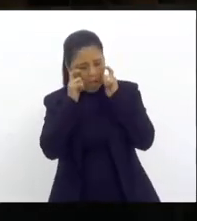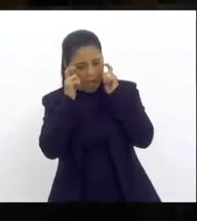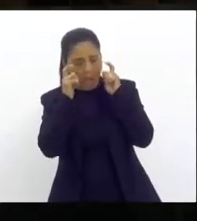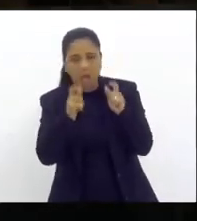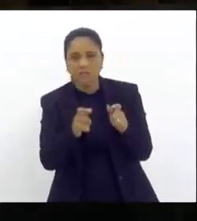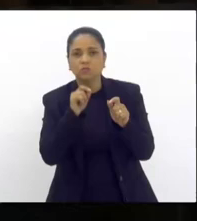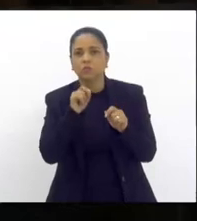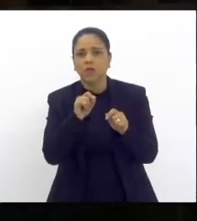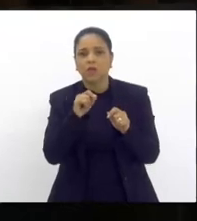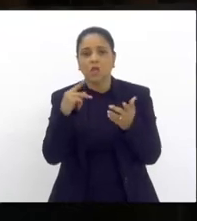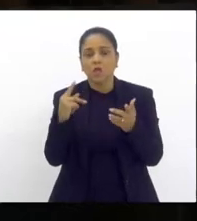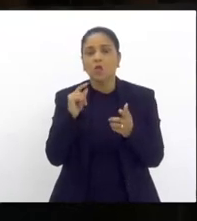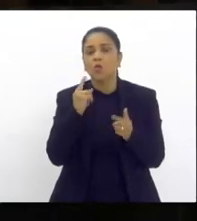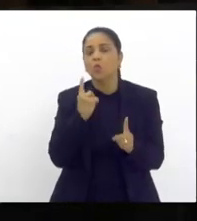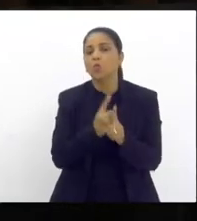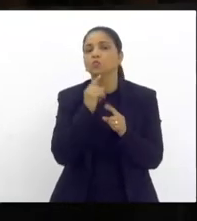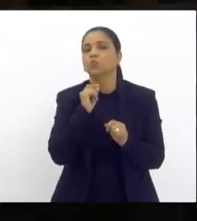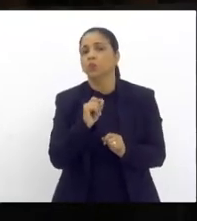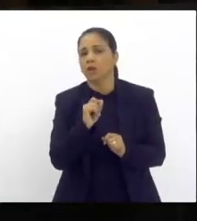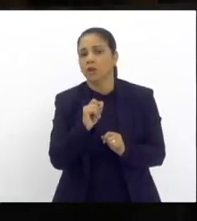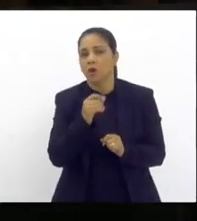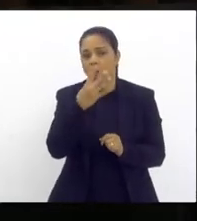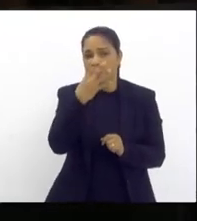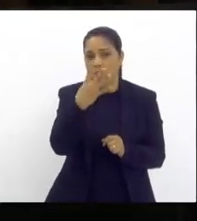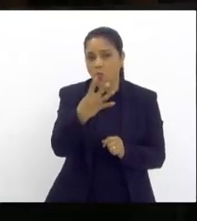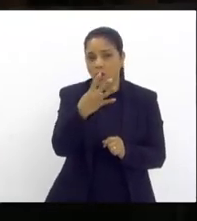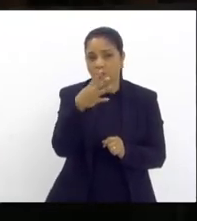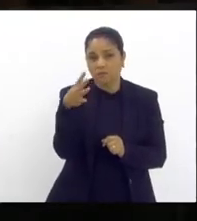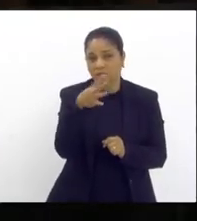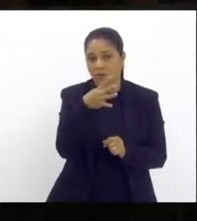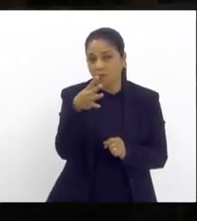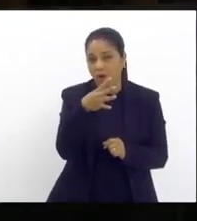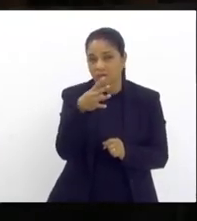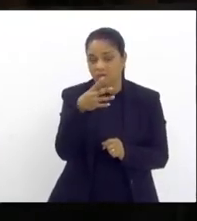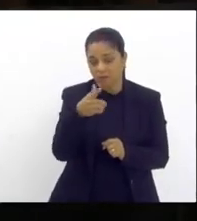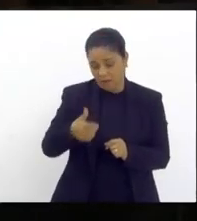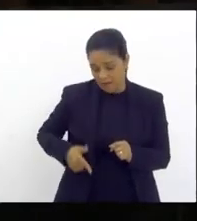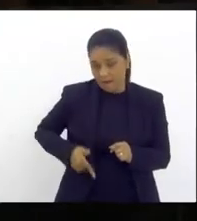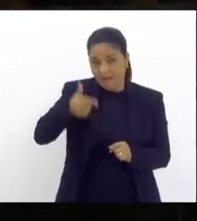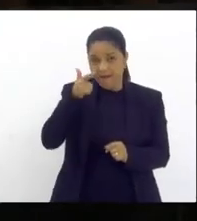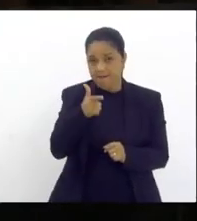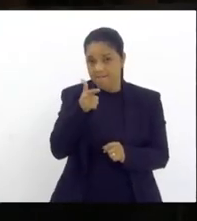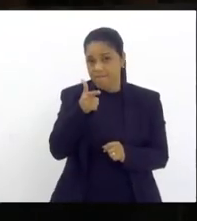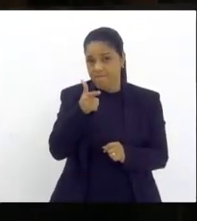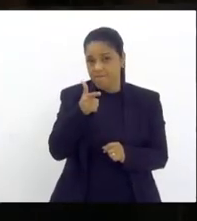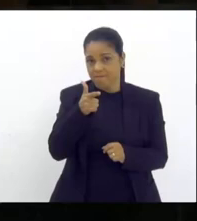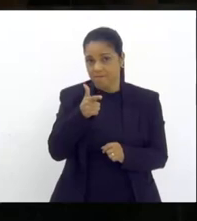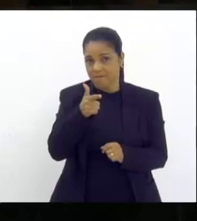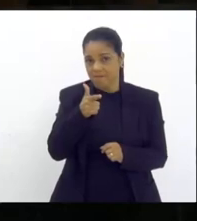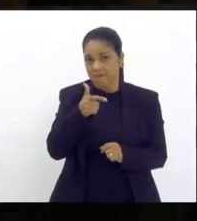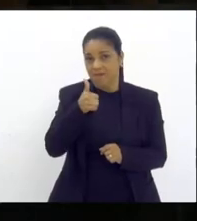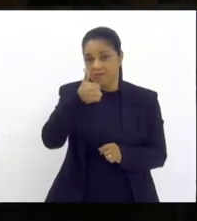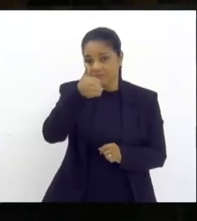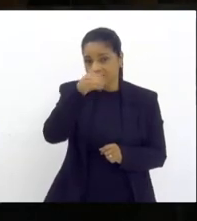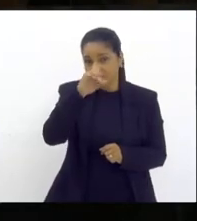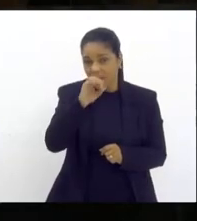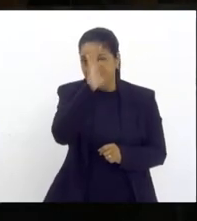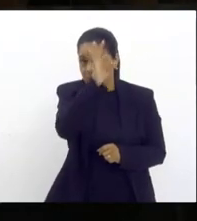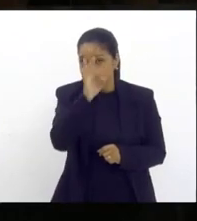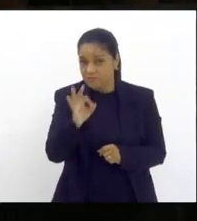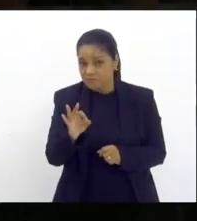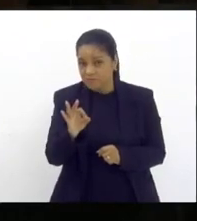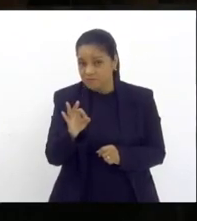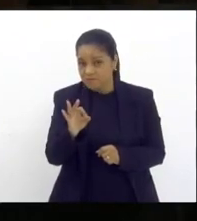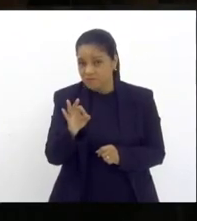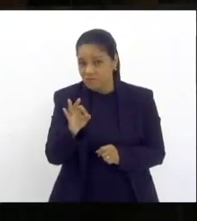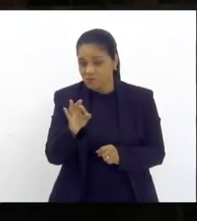foram encontradas 44 armas, ou seja, 10% desses homens